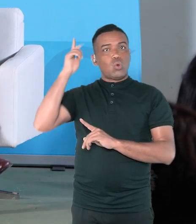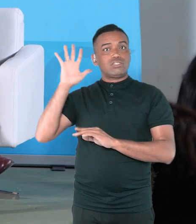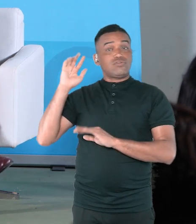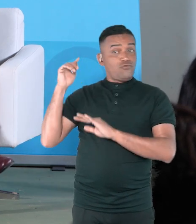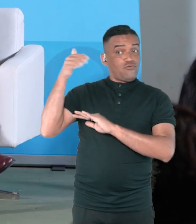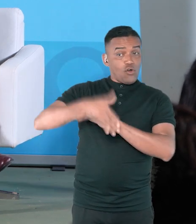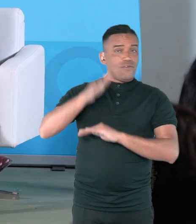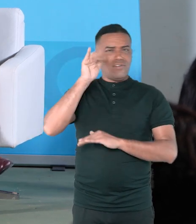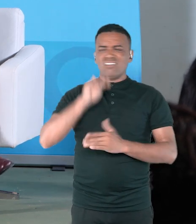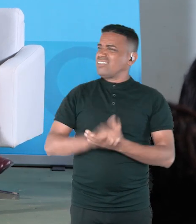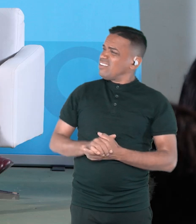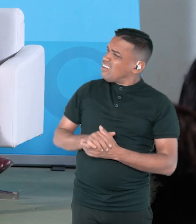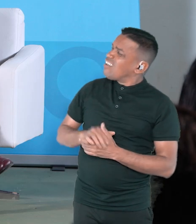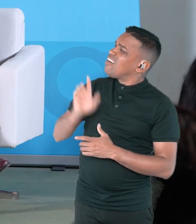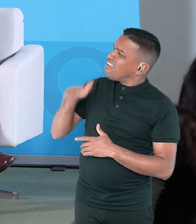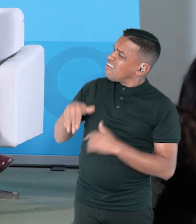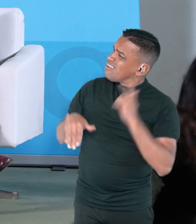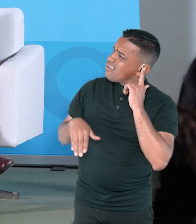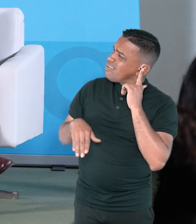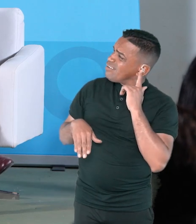220 mil espectadores. E ela...